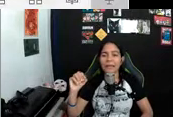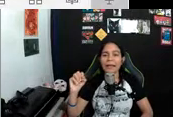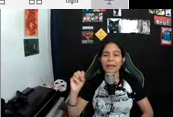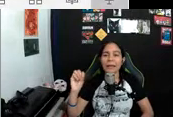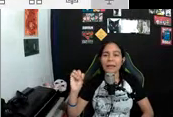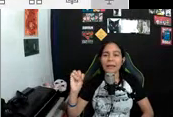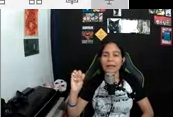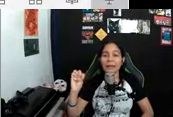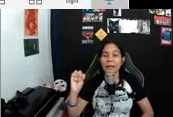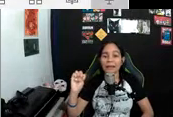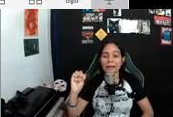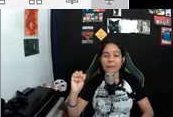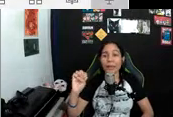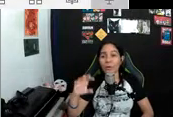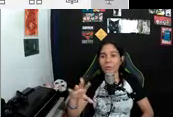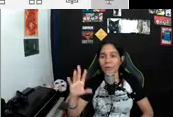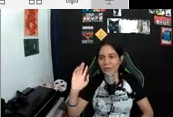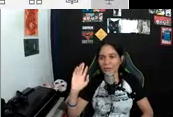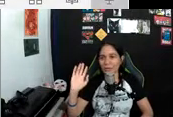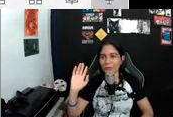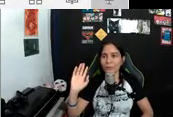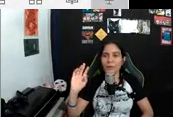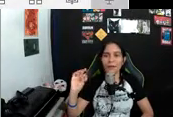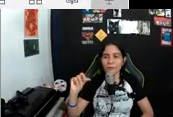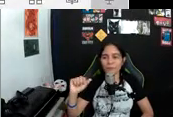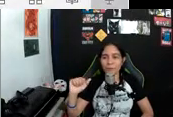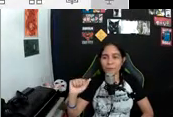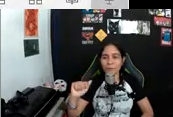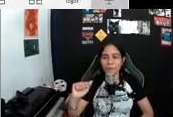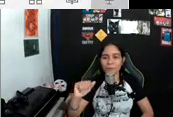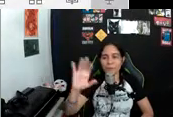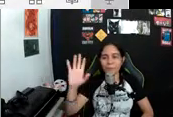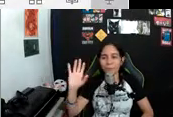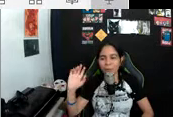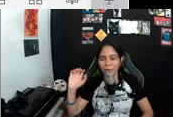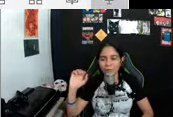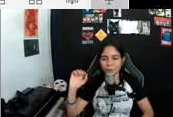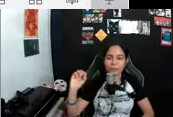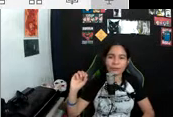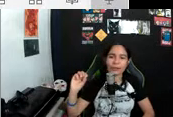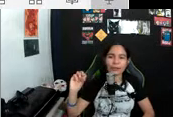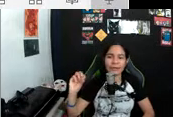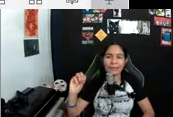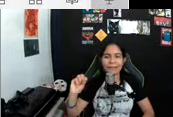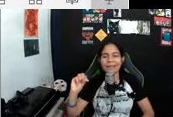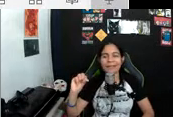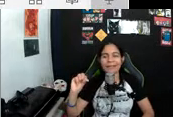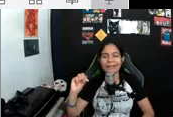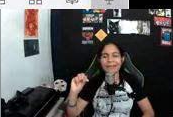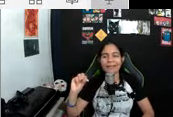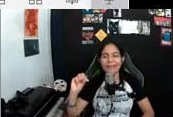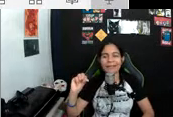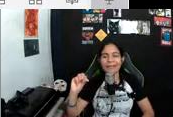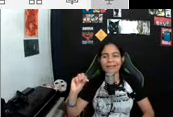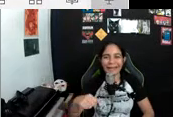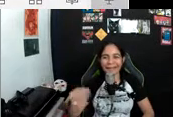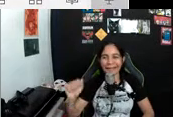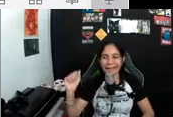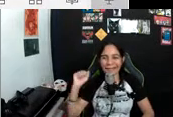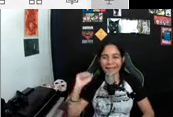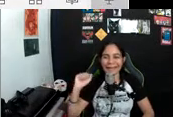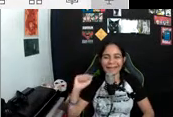médica, e Renata, me arruma um atestado falso aí, porque eu faltei a prova da professora Clênia, né? E